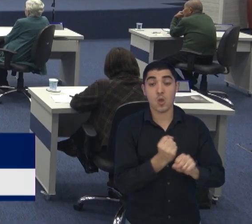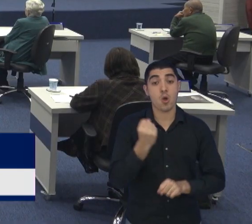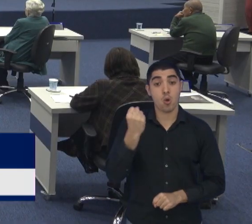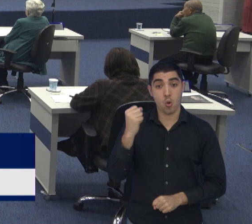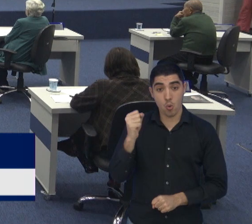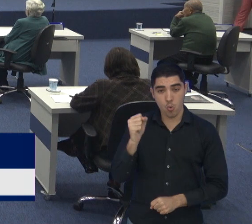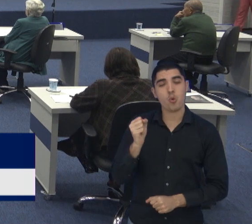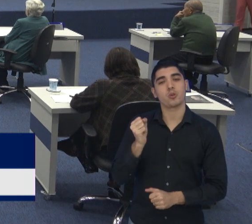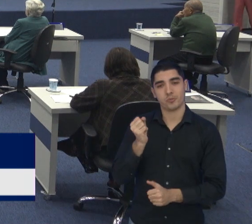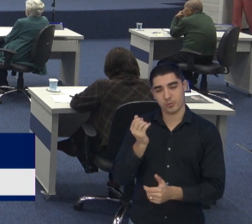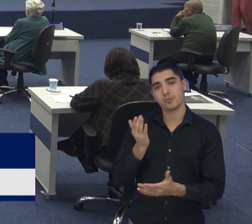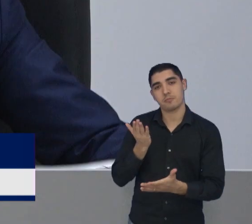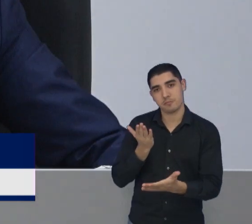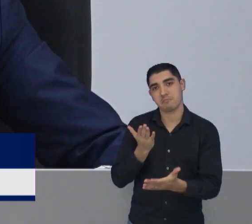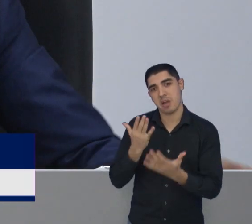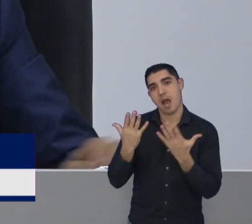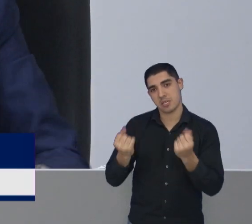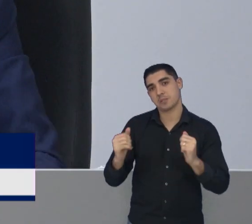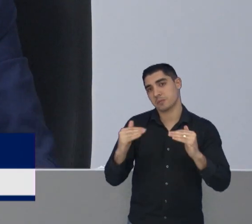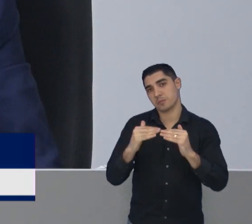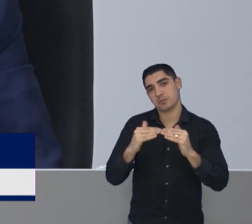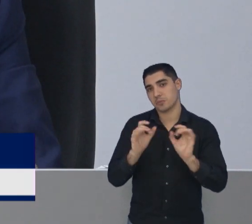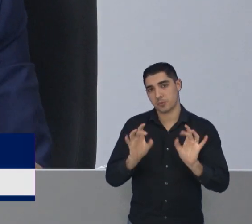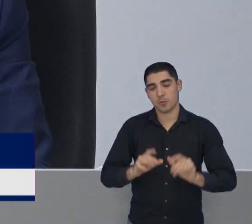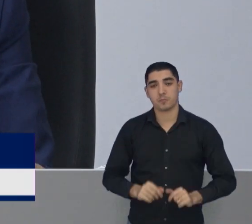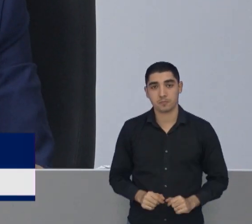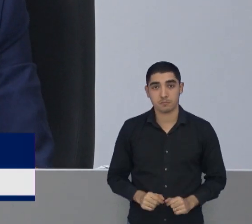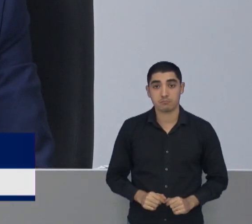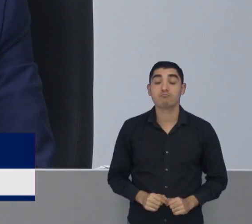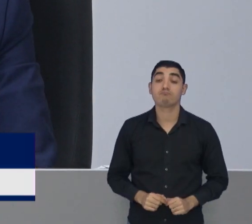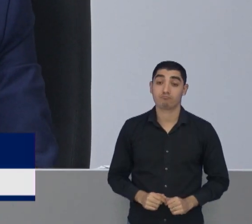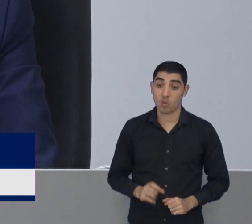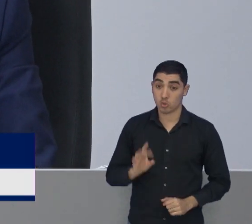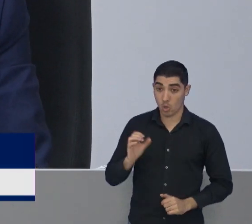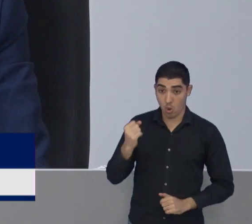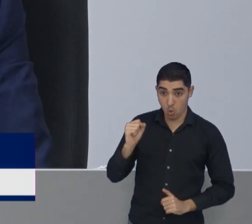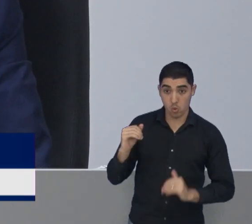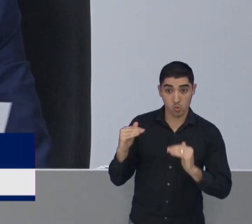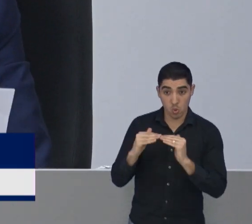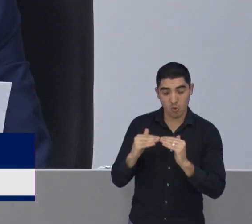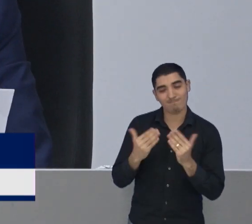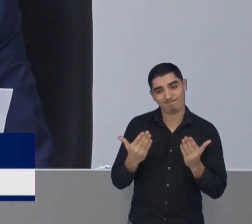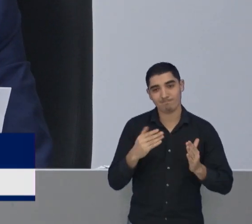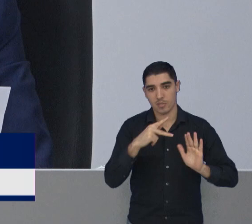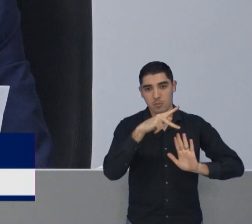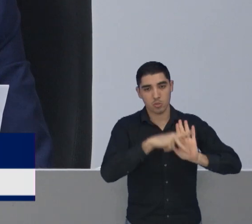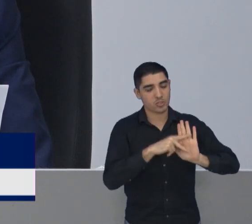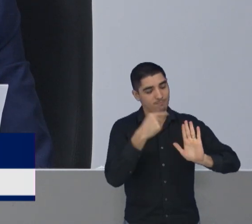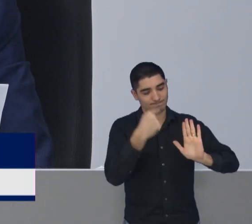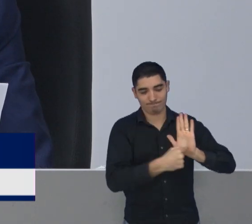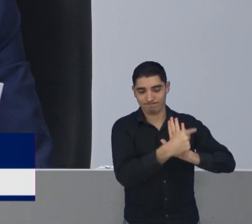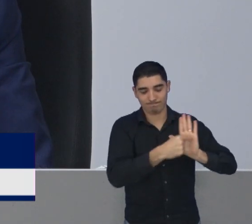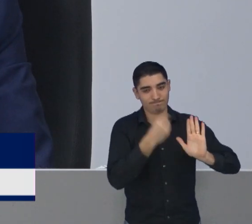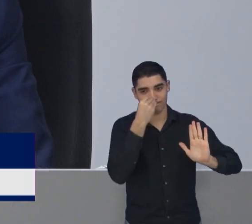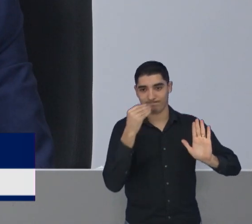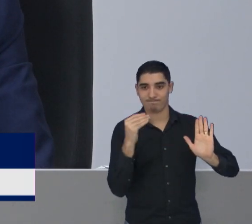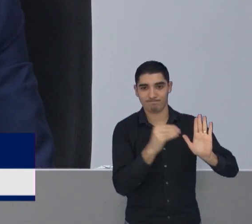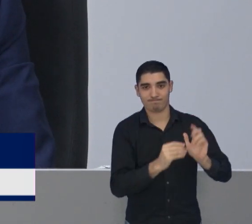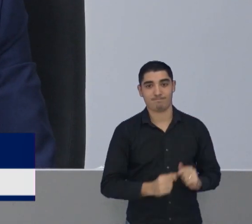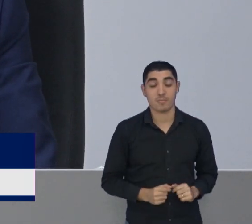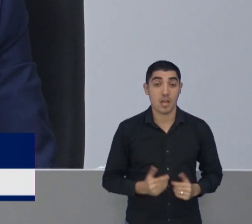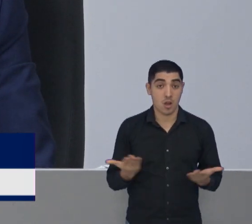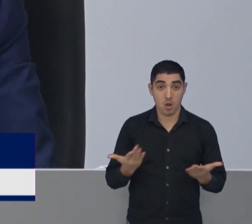votos favoráveis, senhor presidente. Com 8 votos favoráveis, o projeto está rejeitado. Em discussão,